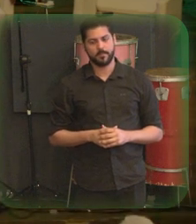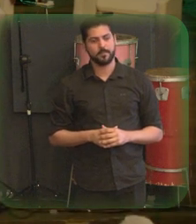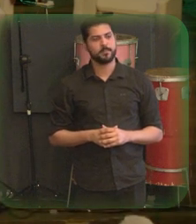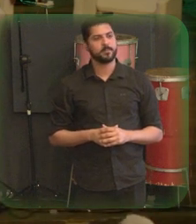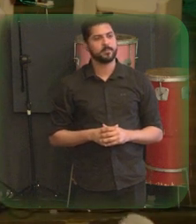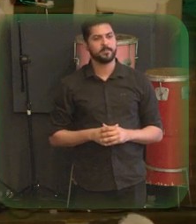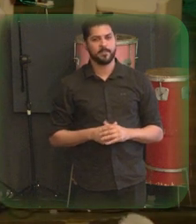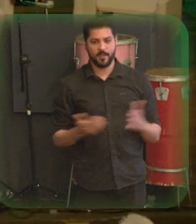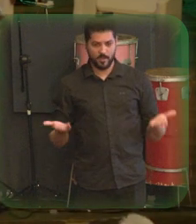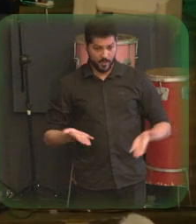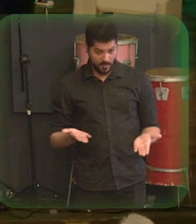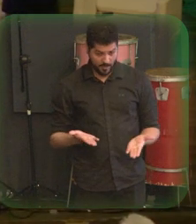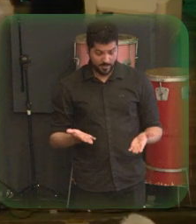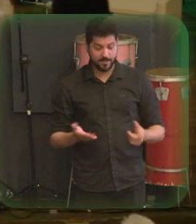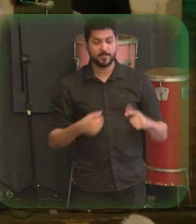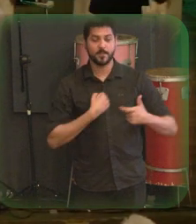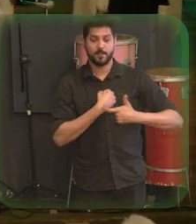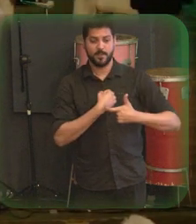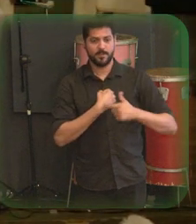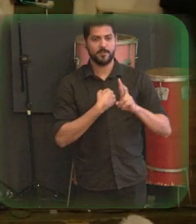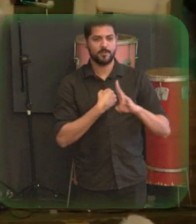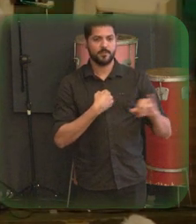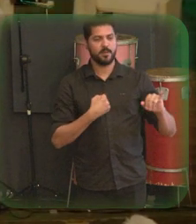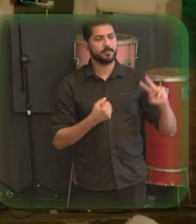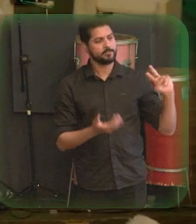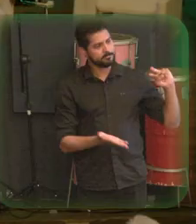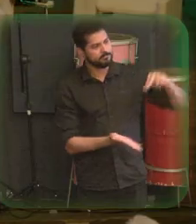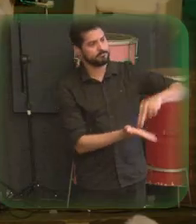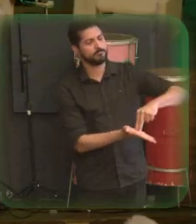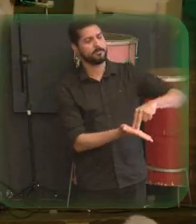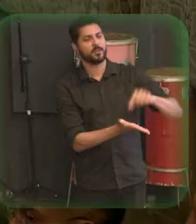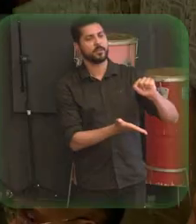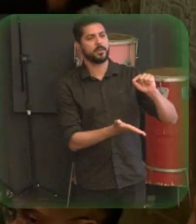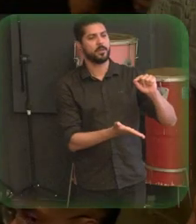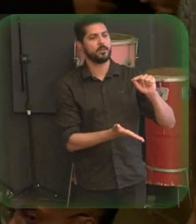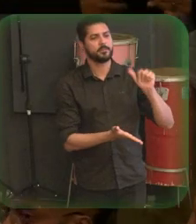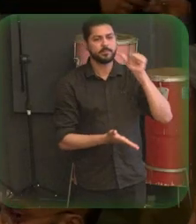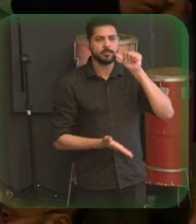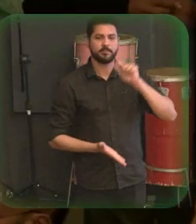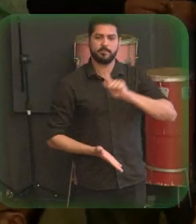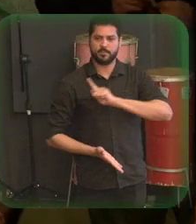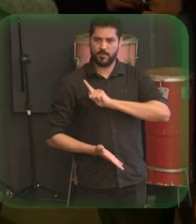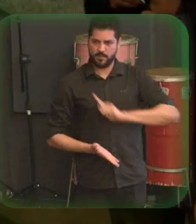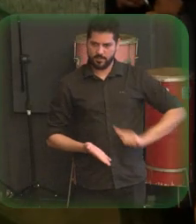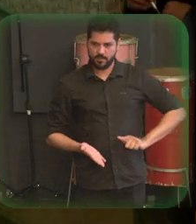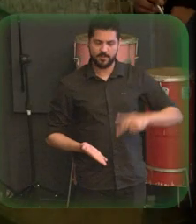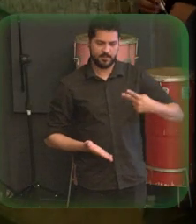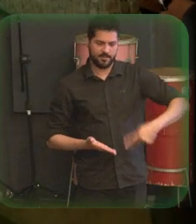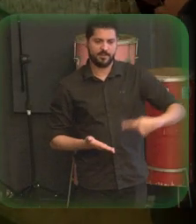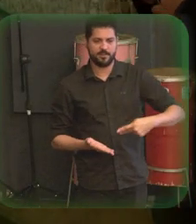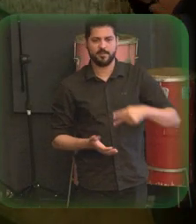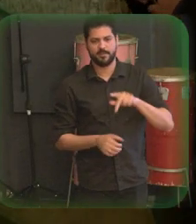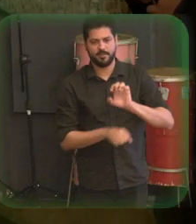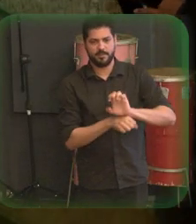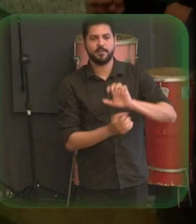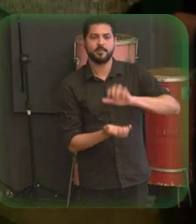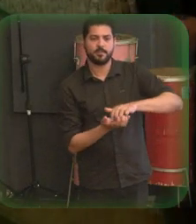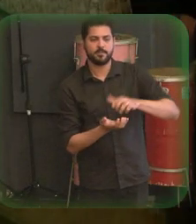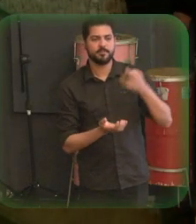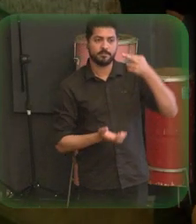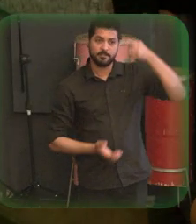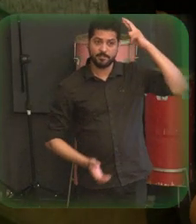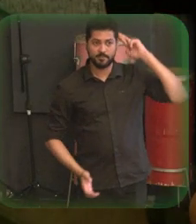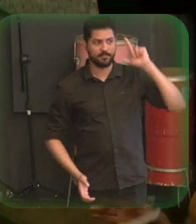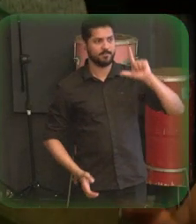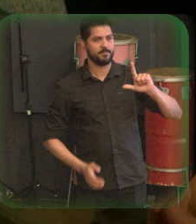Neste momento, convidamos a proferir suas palavras a senhora governadora do Estado de Pernambuco, Raquel